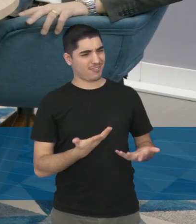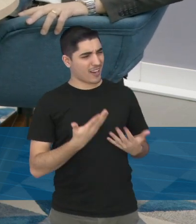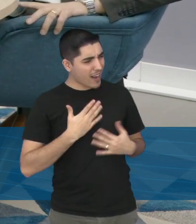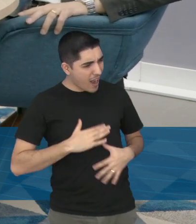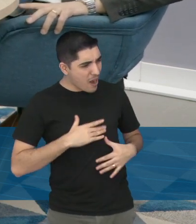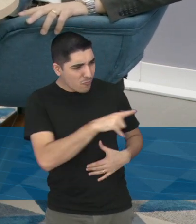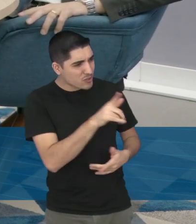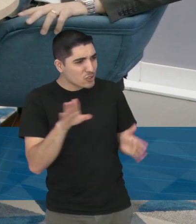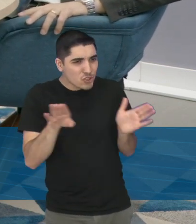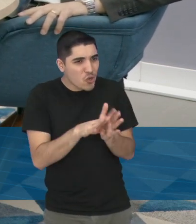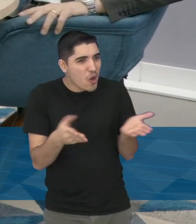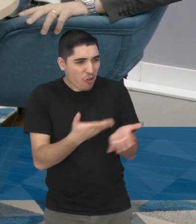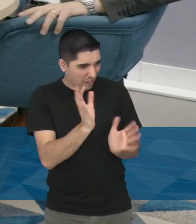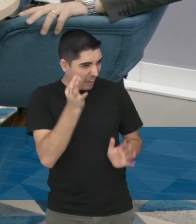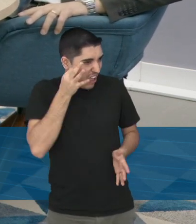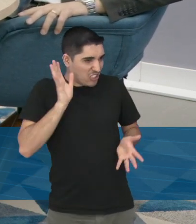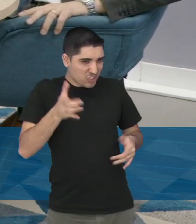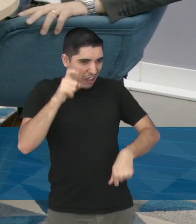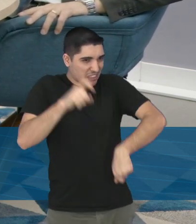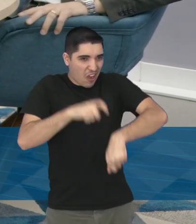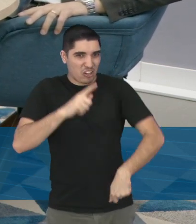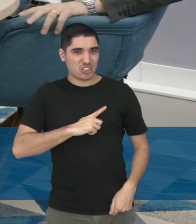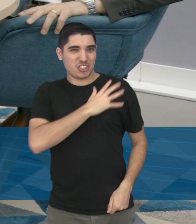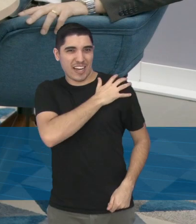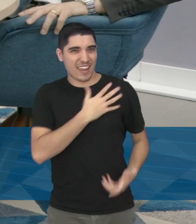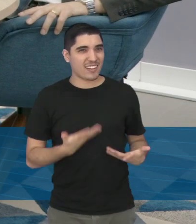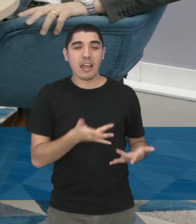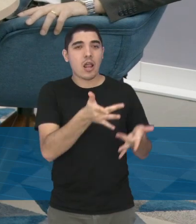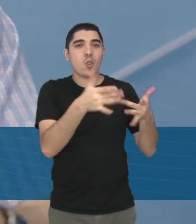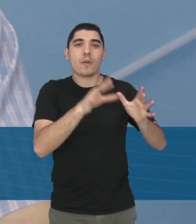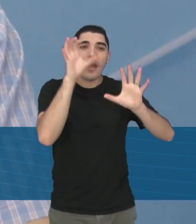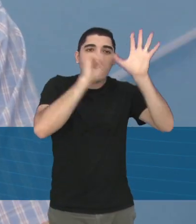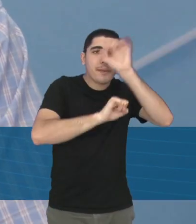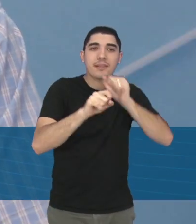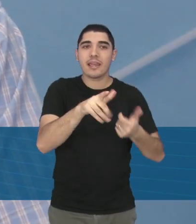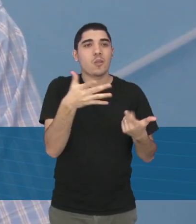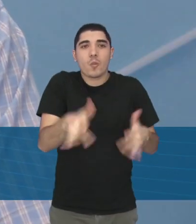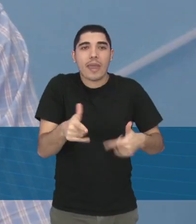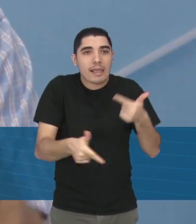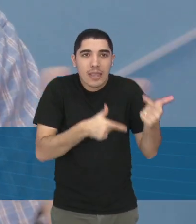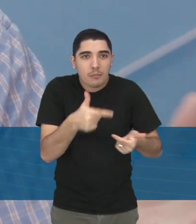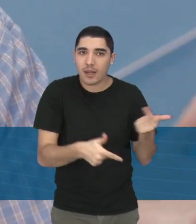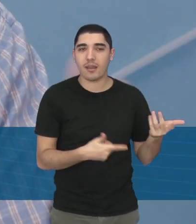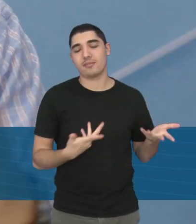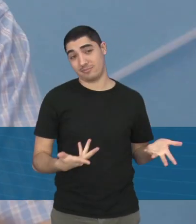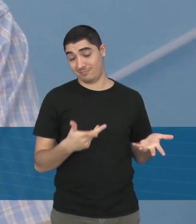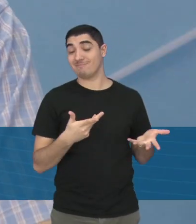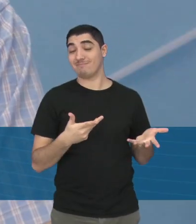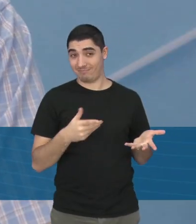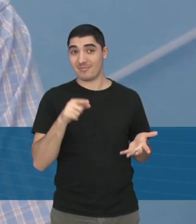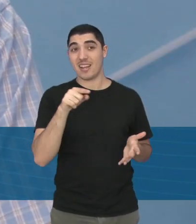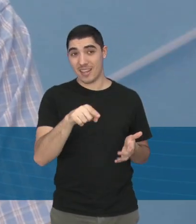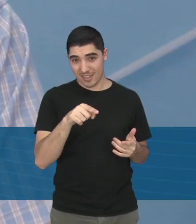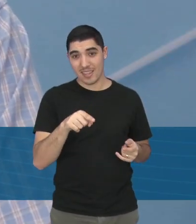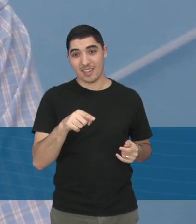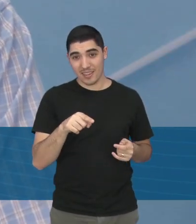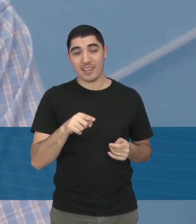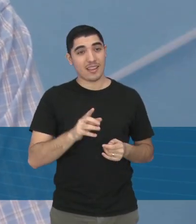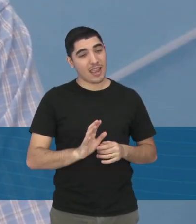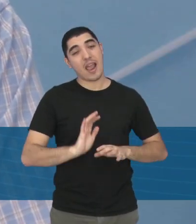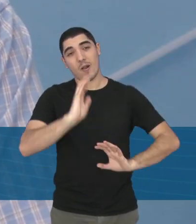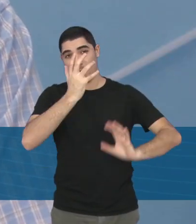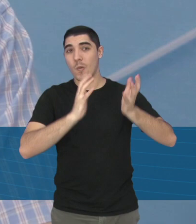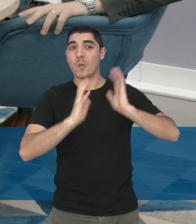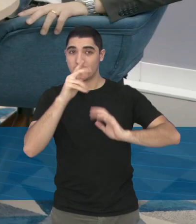quer ser gerente. Né? Ele não quer aprender a fazer, ele não quer trabalhar. Né? E isso é uma das coisas que acontece muito